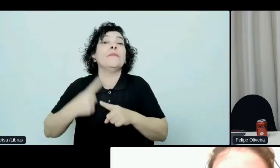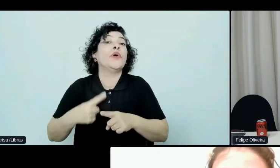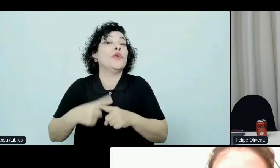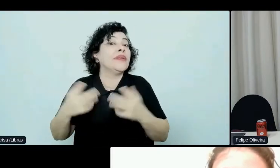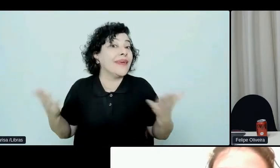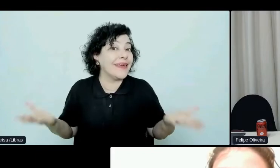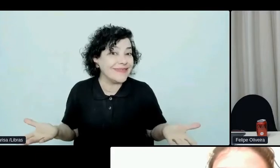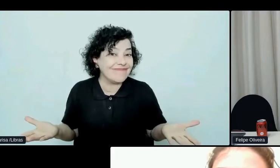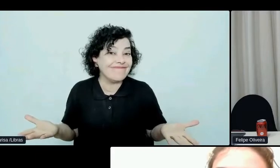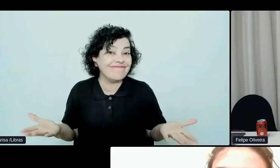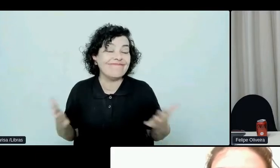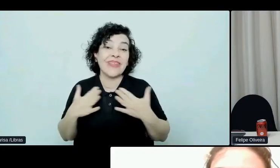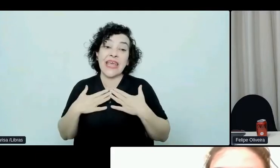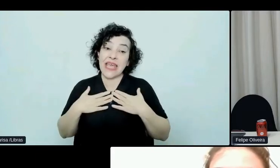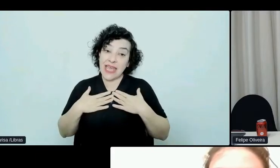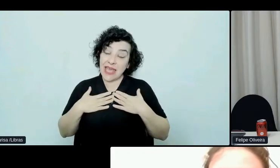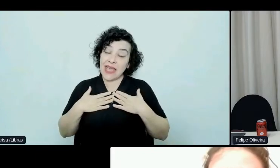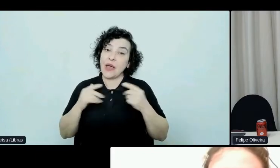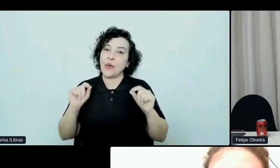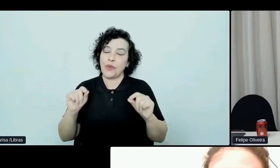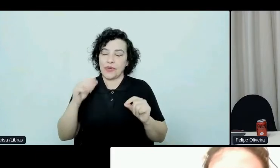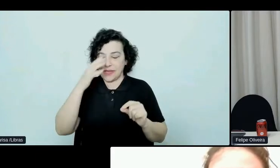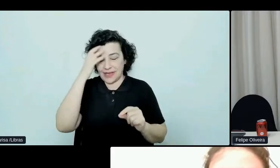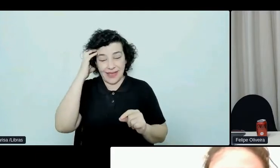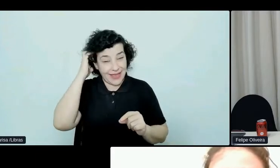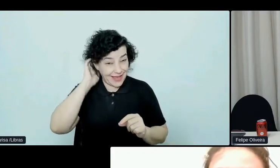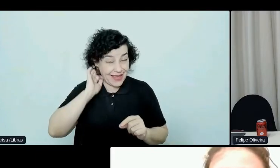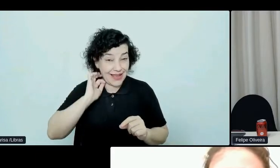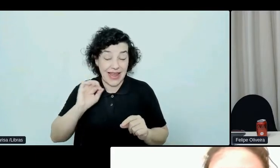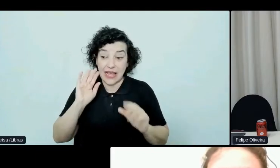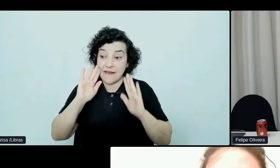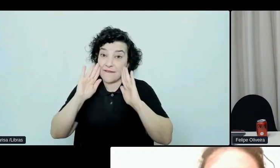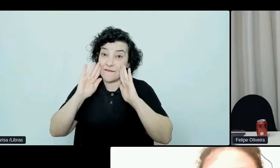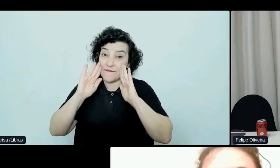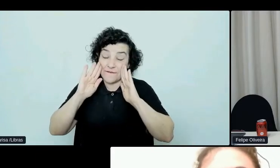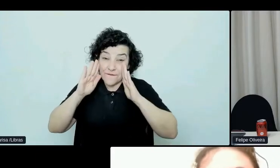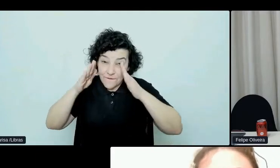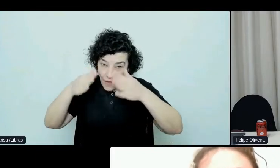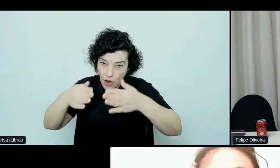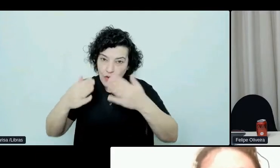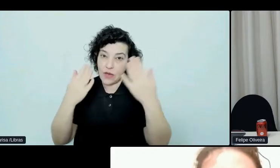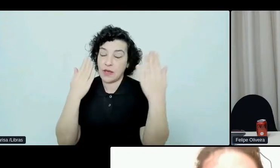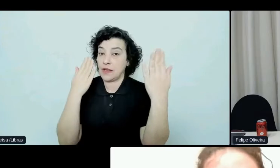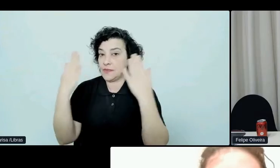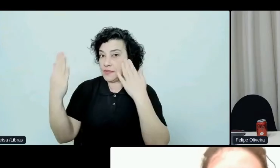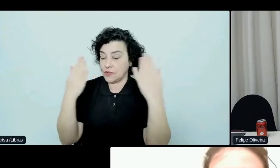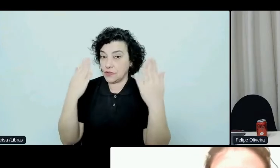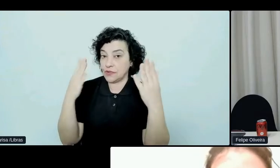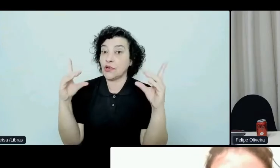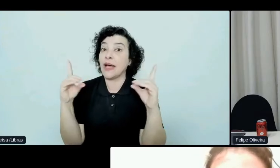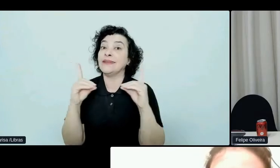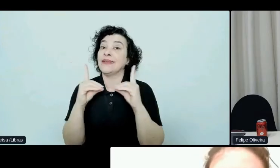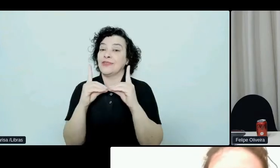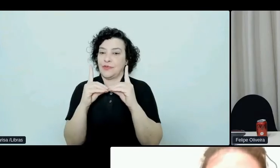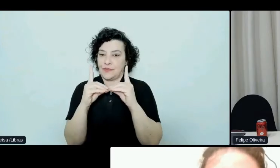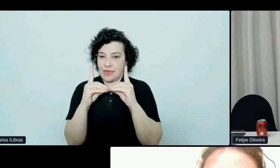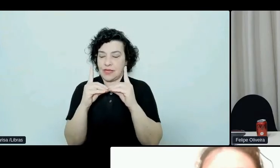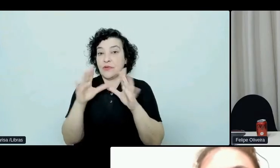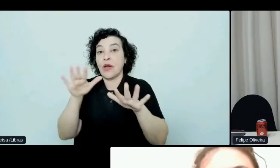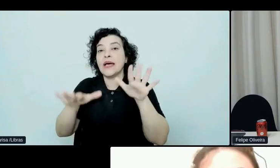eu percebi que eu não devia estar compreendendo o que estavam falando. Me falava alguma coisa, eu respondia